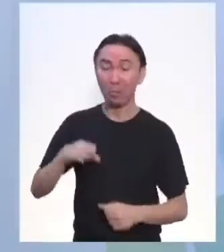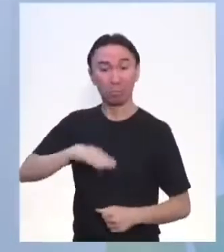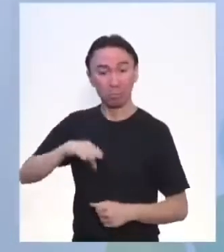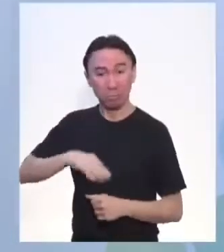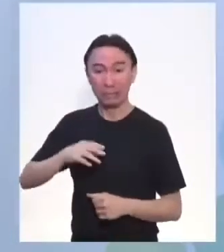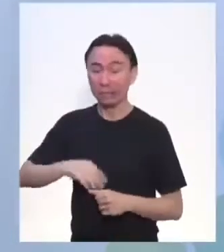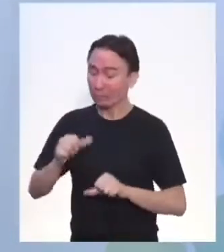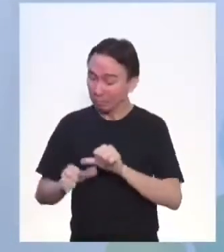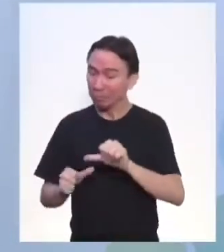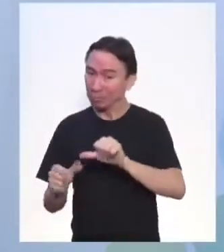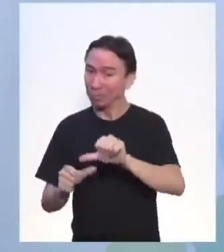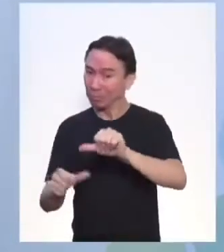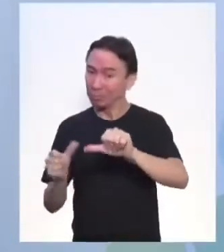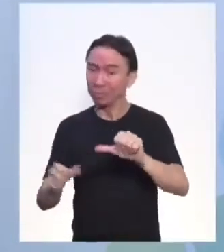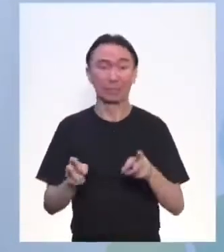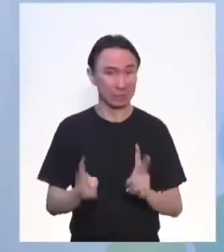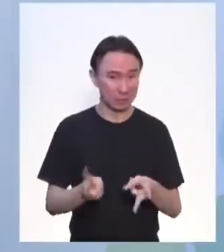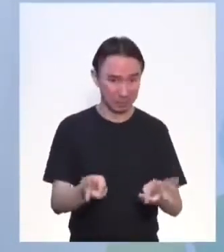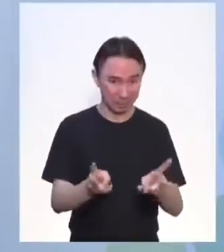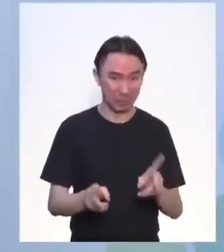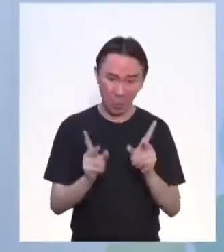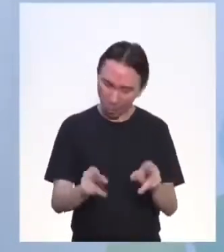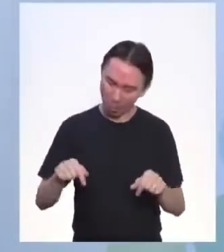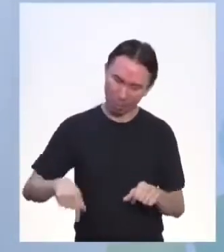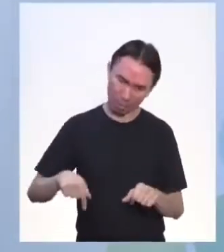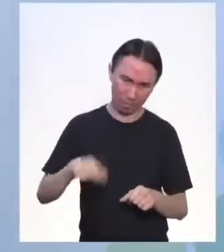assim como o nosso, que tem diversas influências, tá?